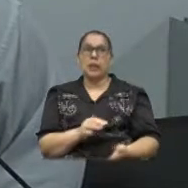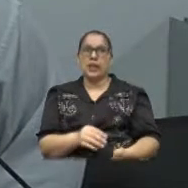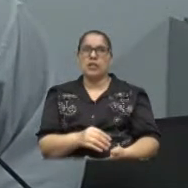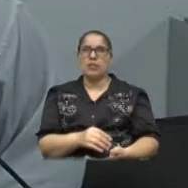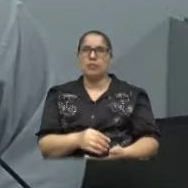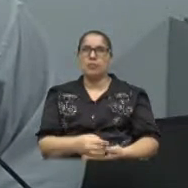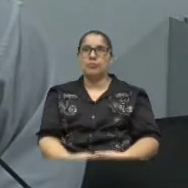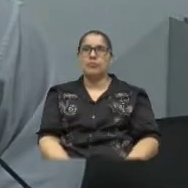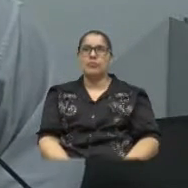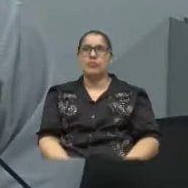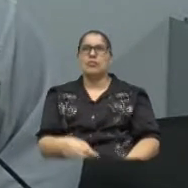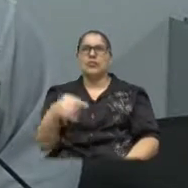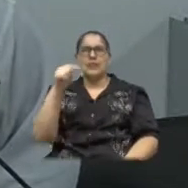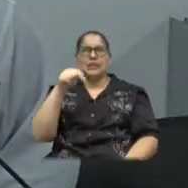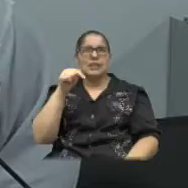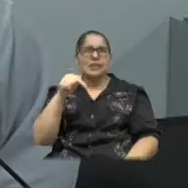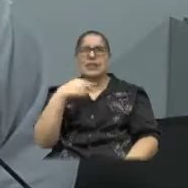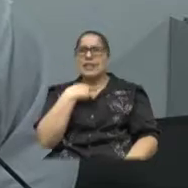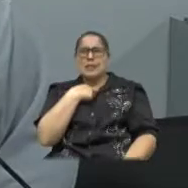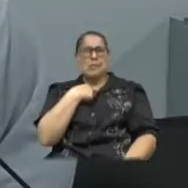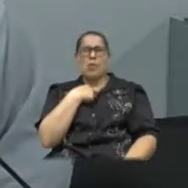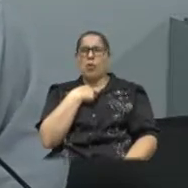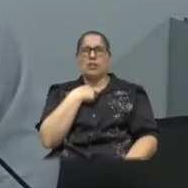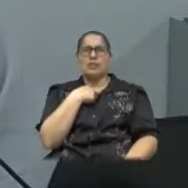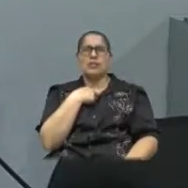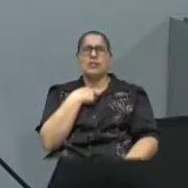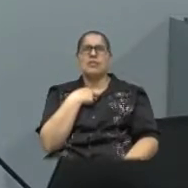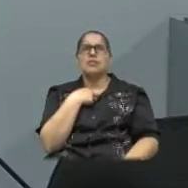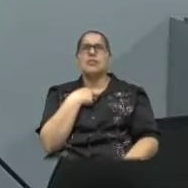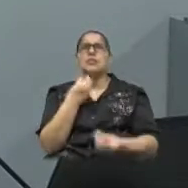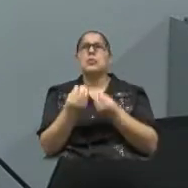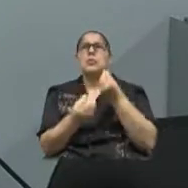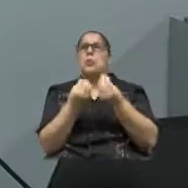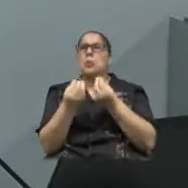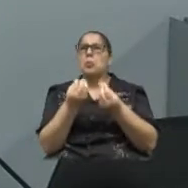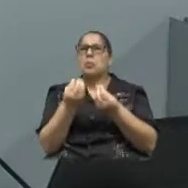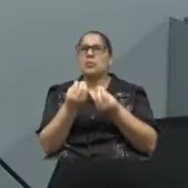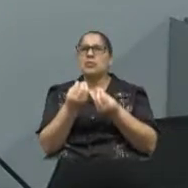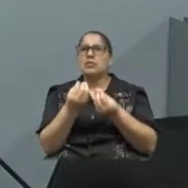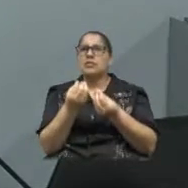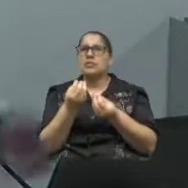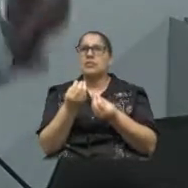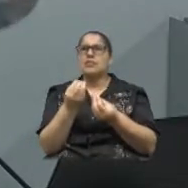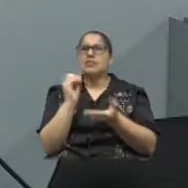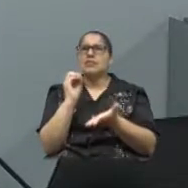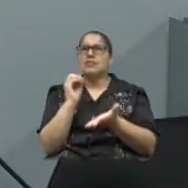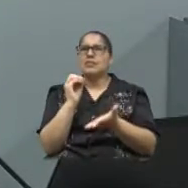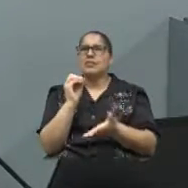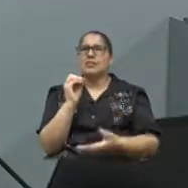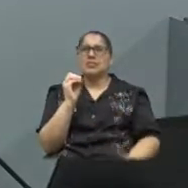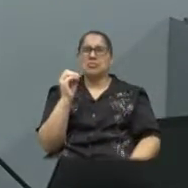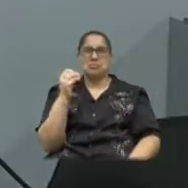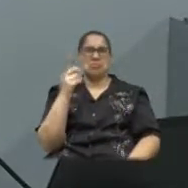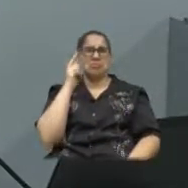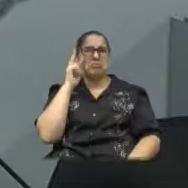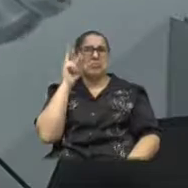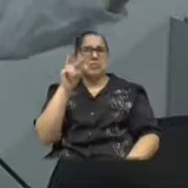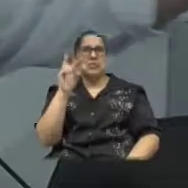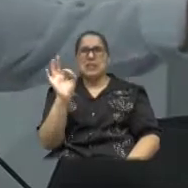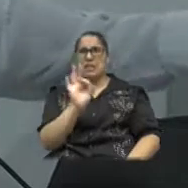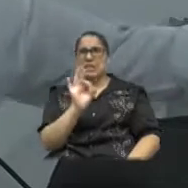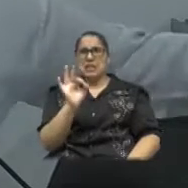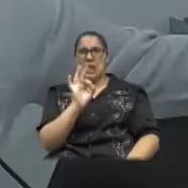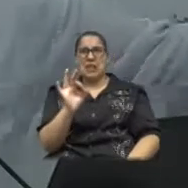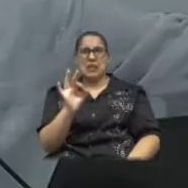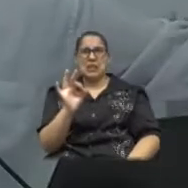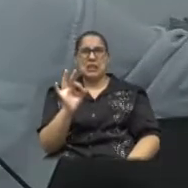tolerar, não. E aí o que eu falo? Cadê os que são contra a intolerância? Cadê? Eu não vi uma manifestação, seja nacional,